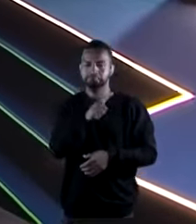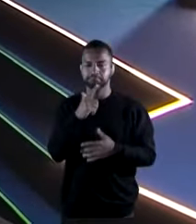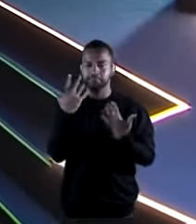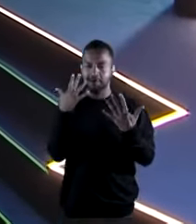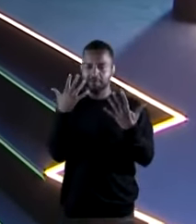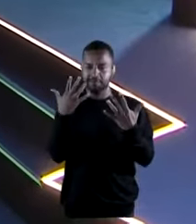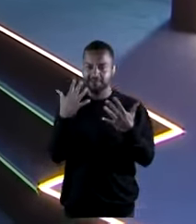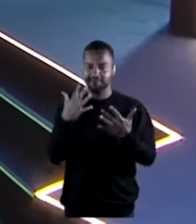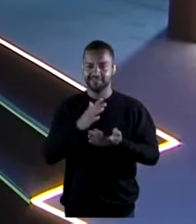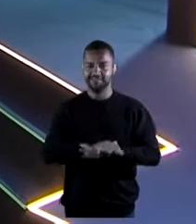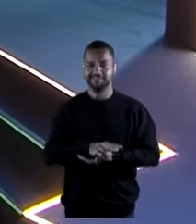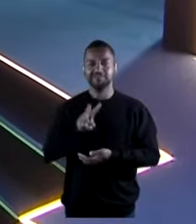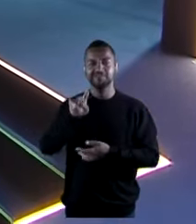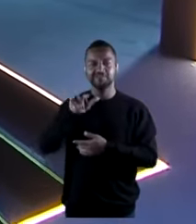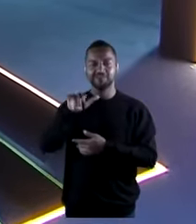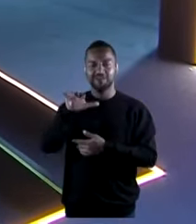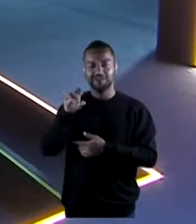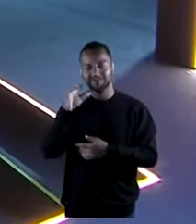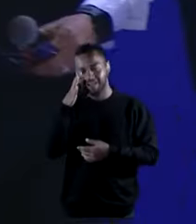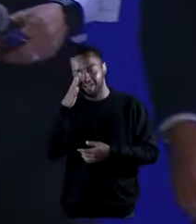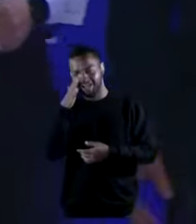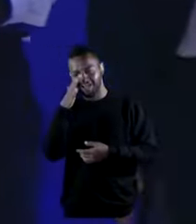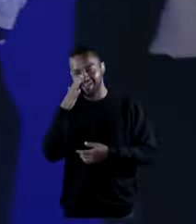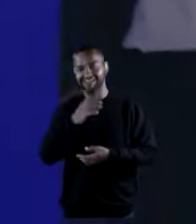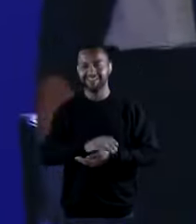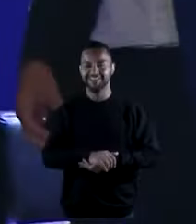Ó, o Veloso está até meio encantado ali.